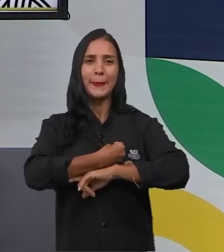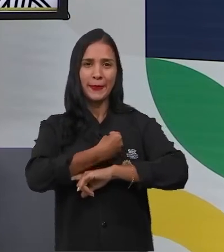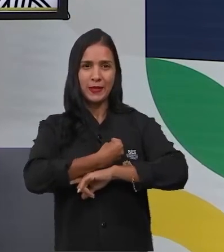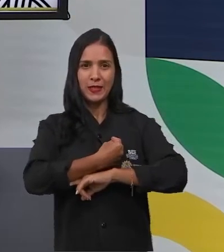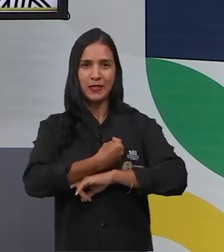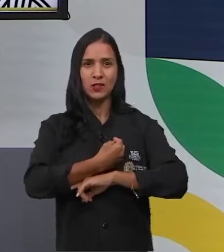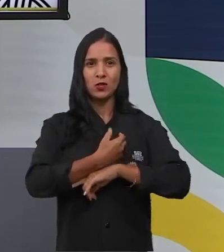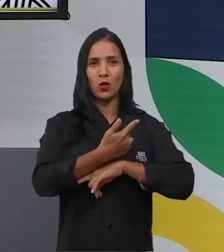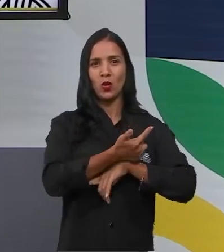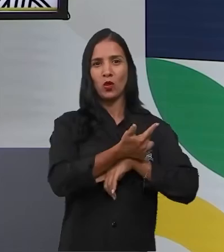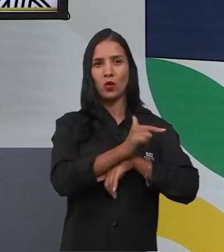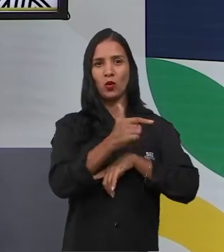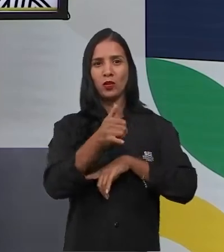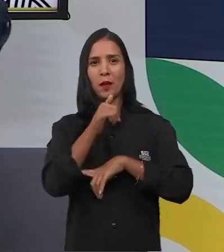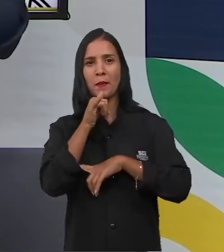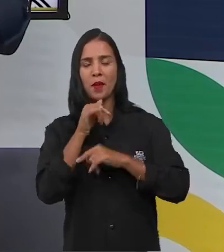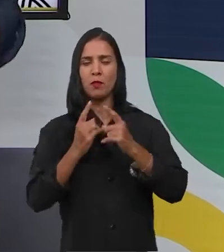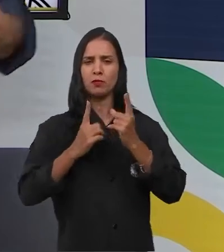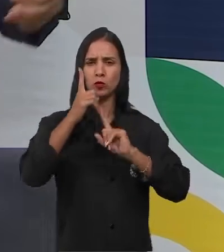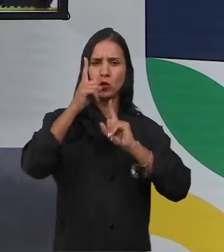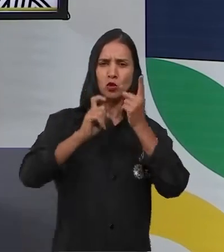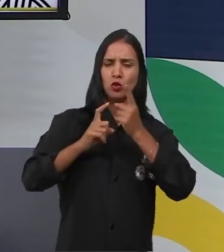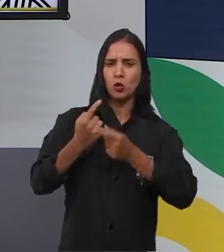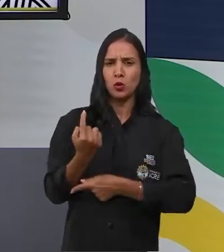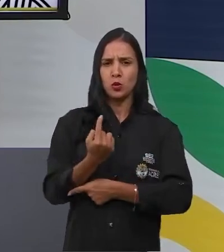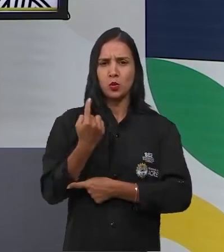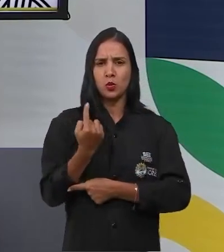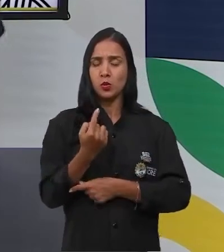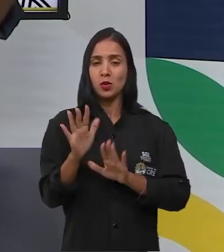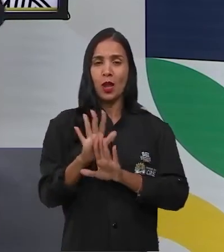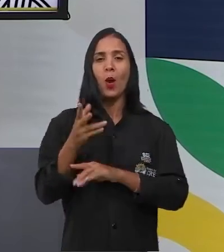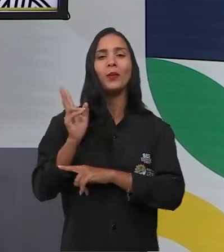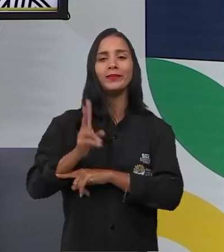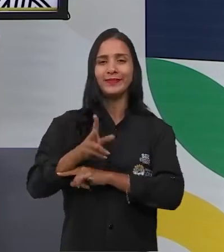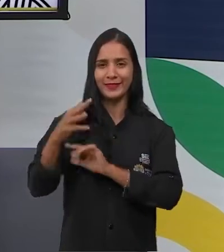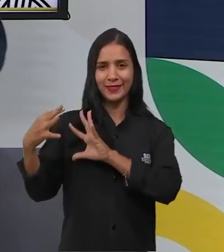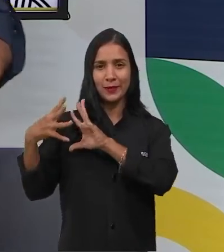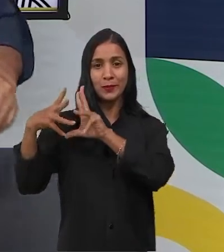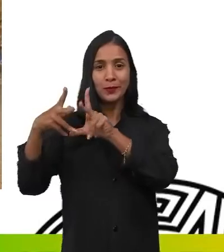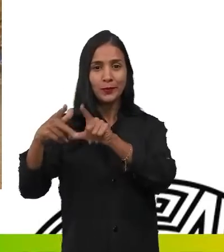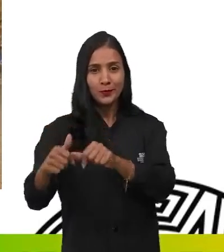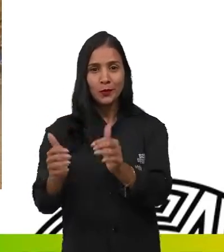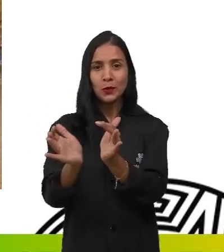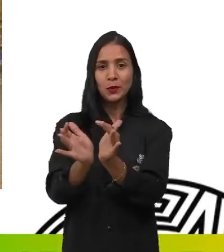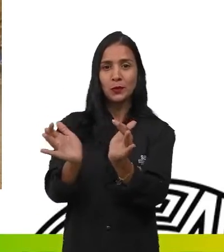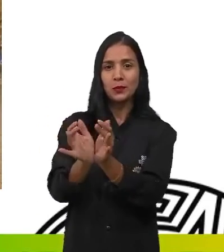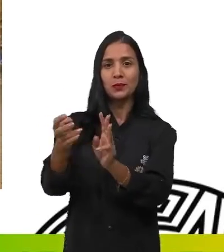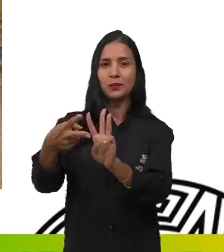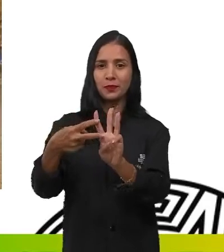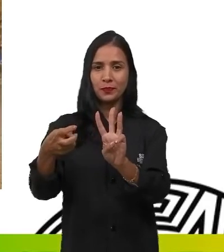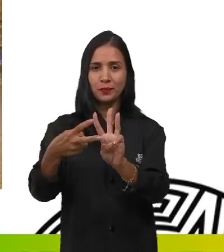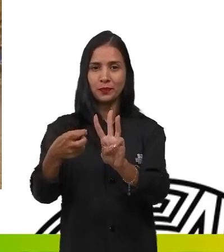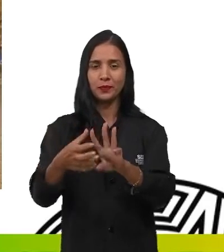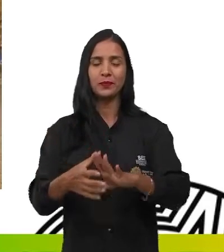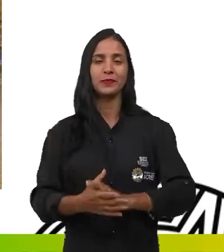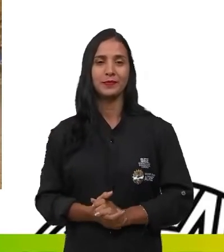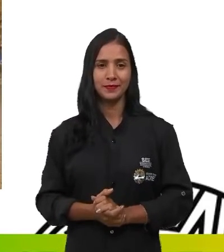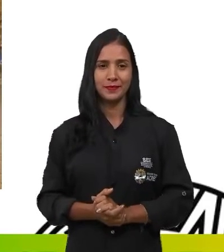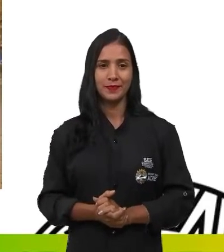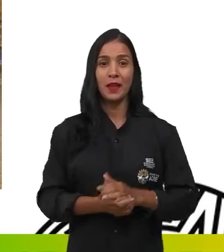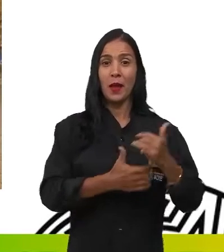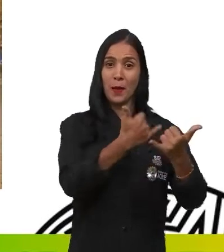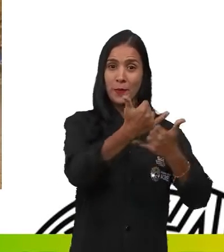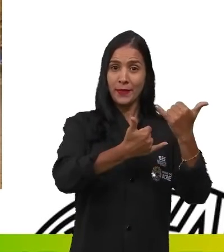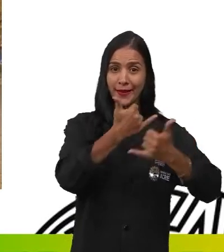Não há uma expressão do indivíduo, é sempre o todo, o coletivo, tá bom? Aqui, ó, nos jogos dos povos indígenas,